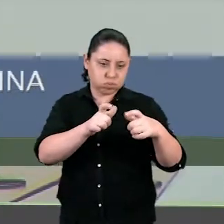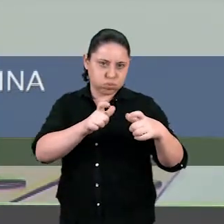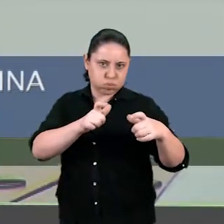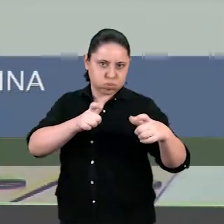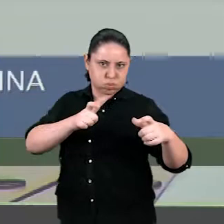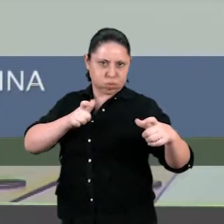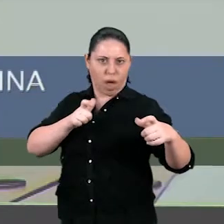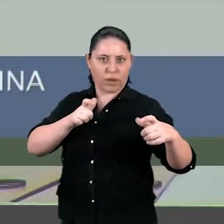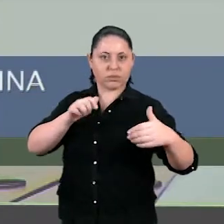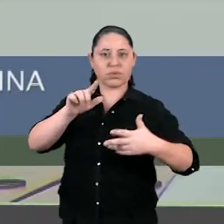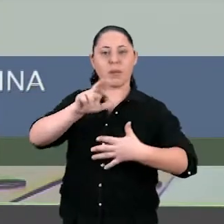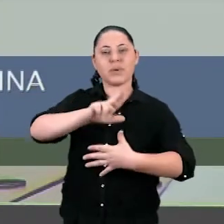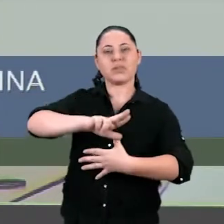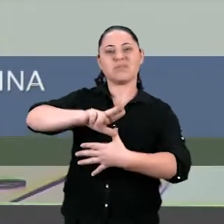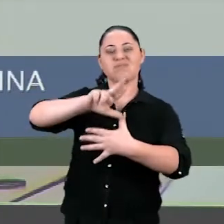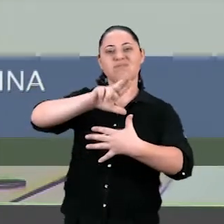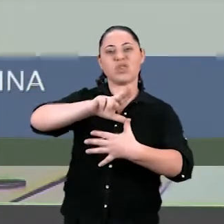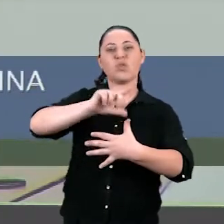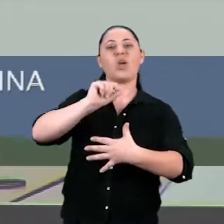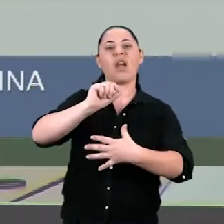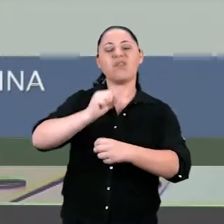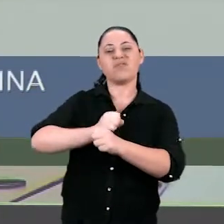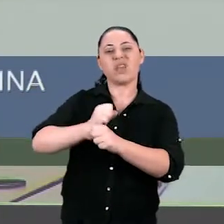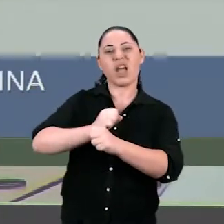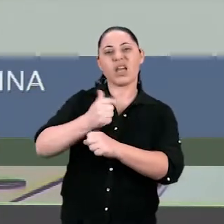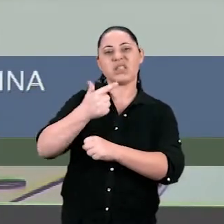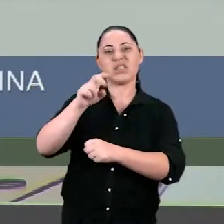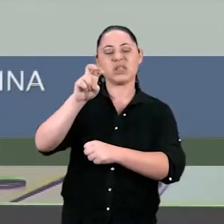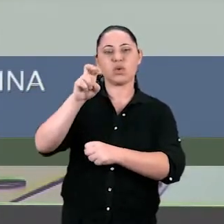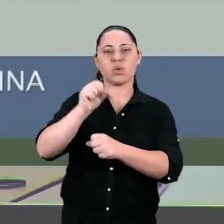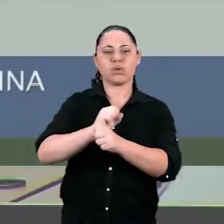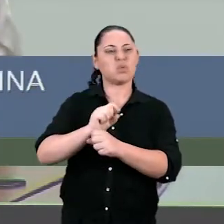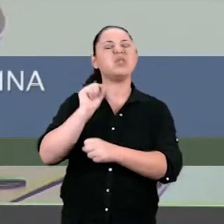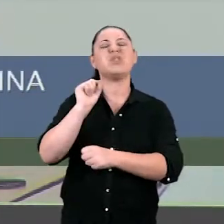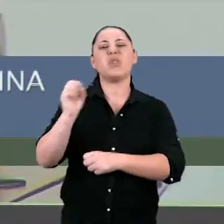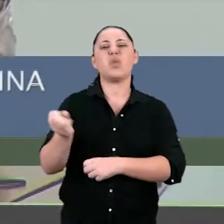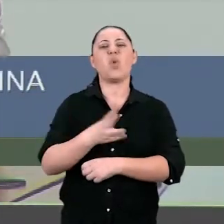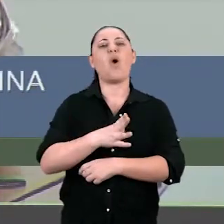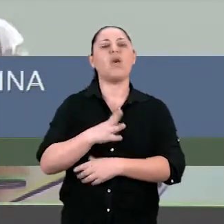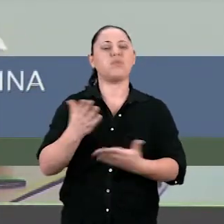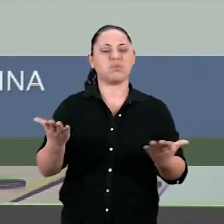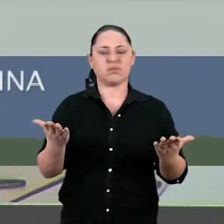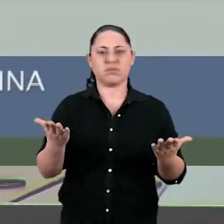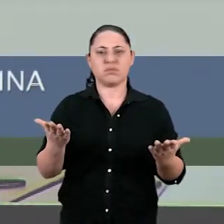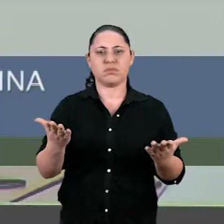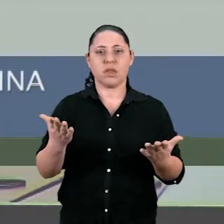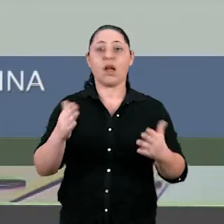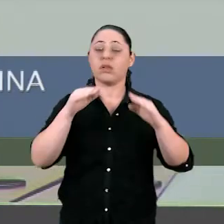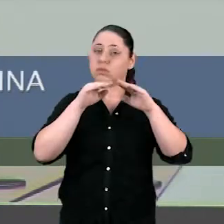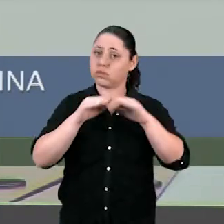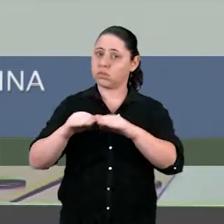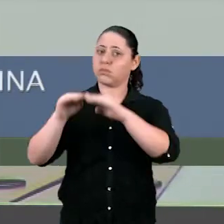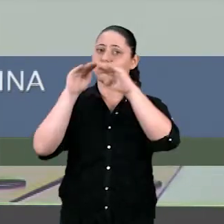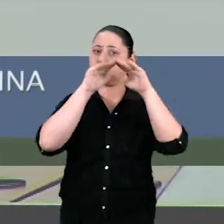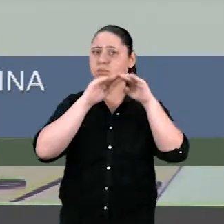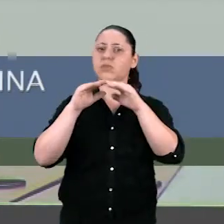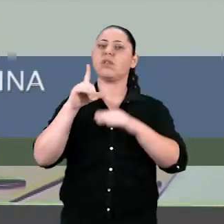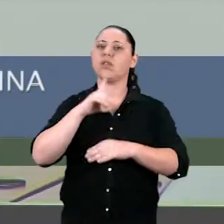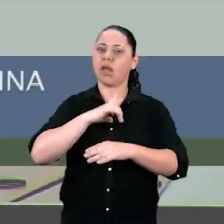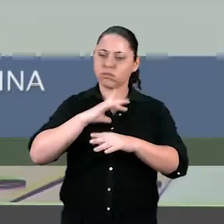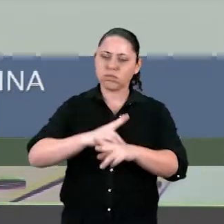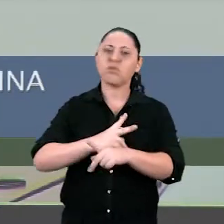anos. E qual foi a diferença? O que tem de novo nisso? A democracia ela tem sido vencedora,